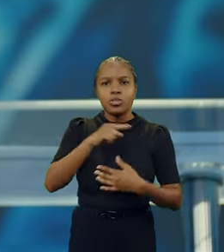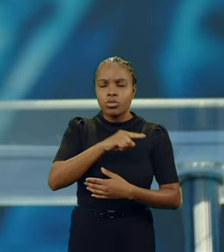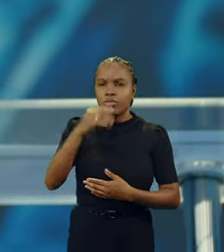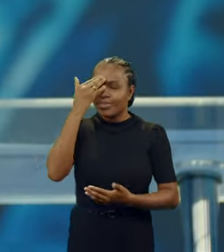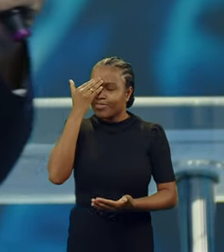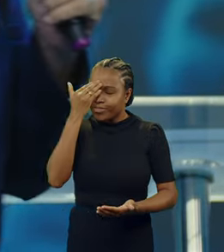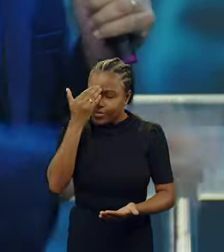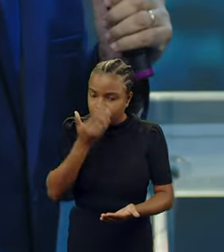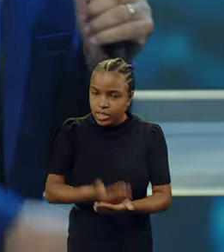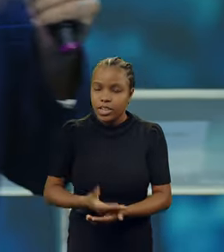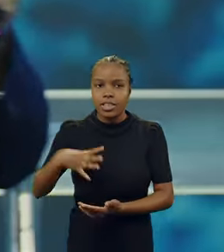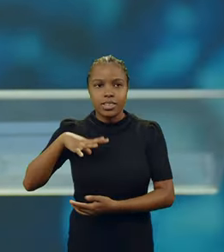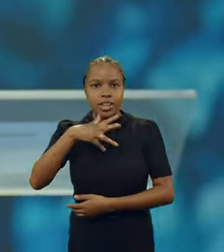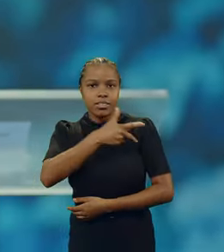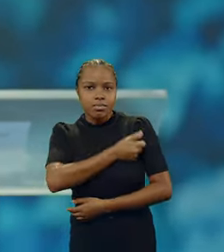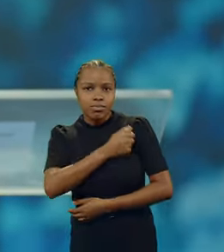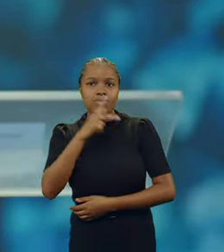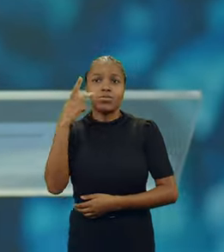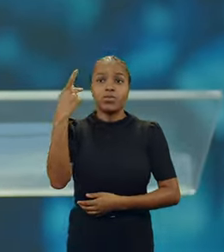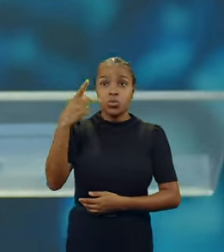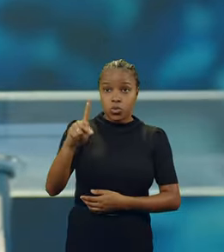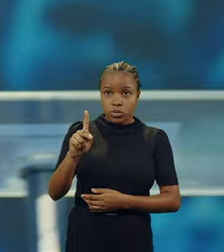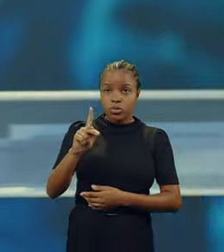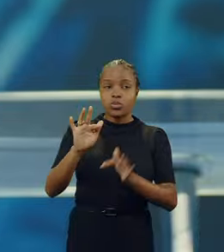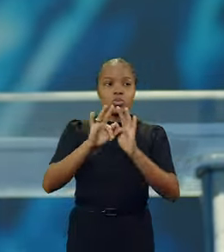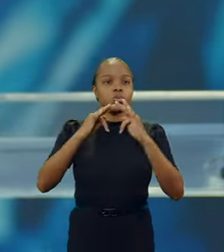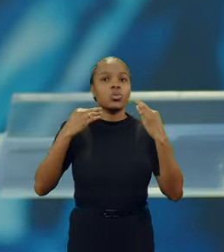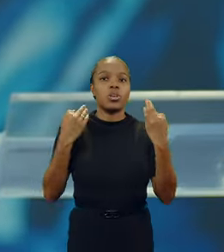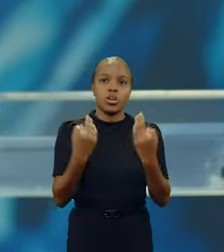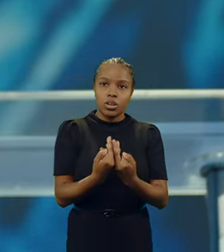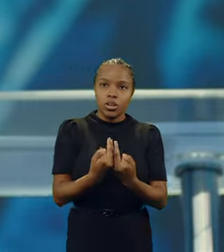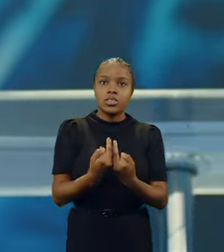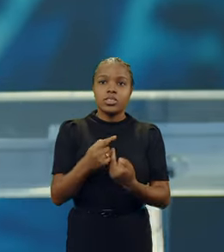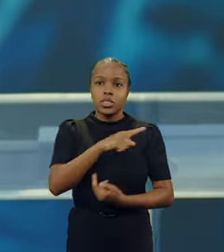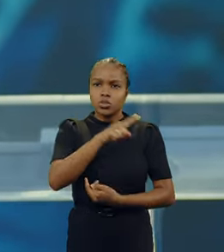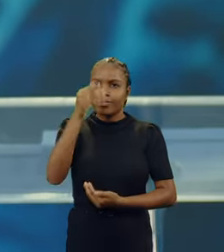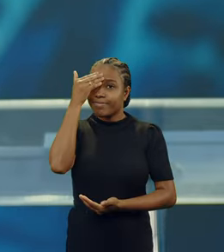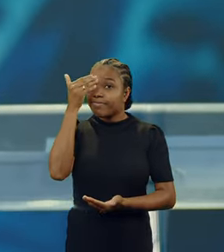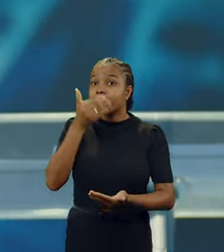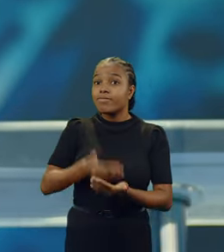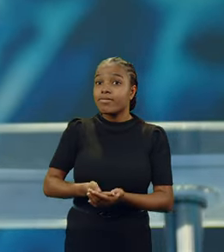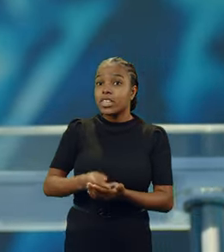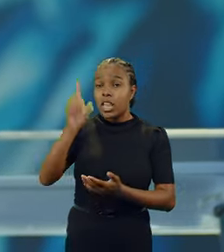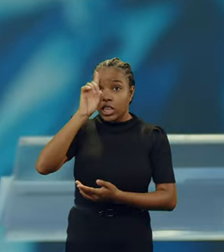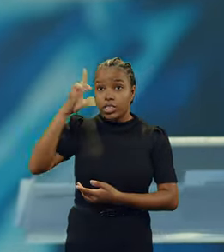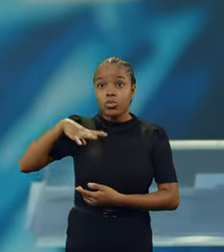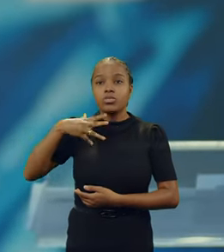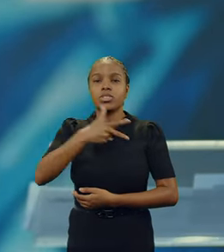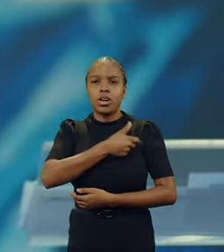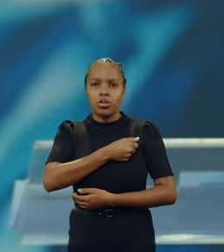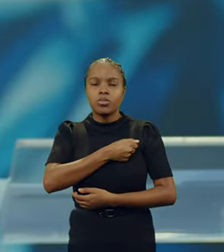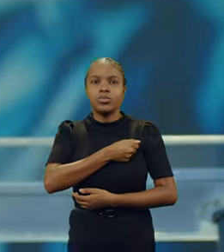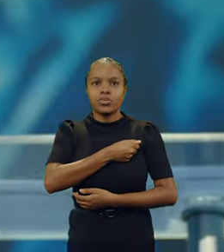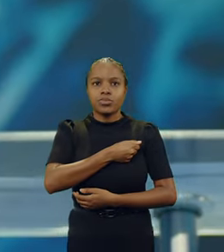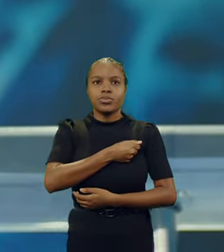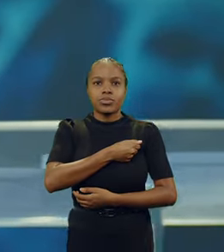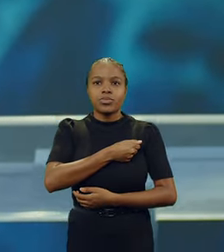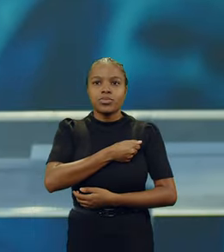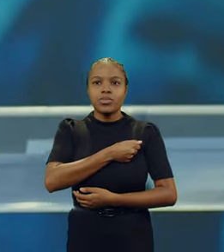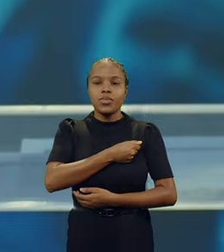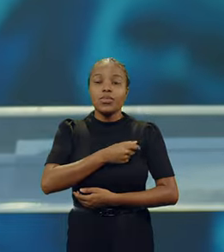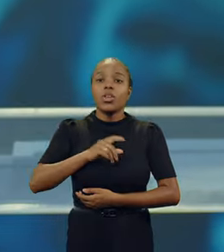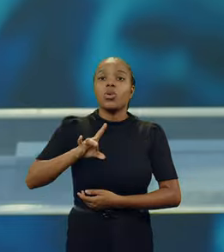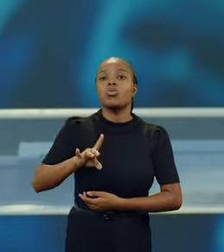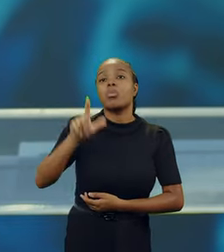Jesus e será salvo tu e a tua casa. Quem crê que Deus salva a nossa casa? Só aqueles